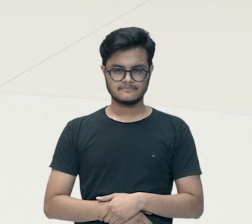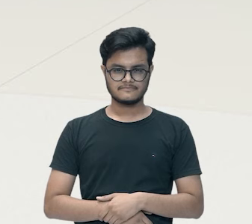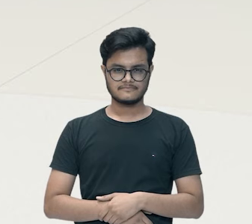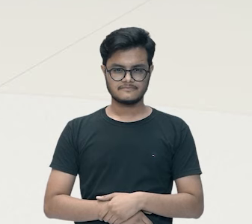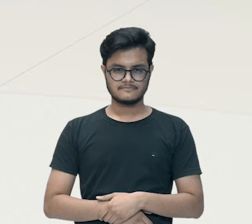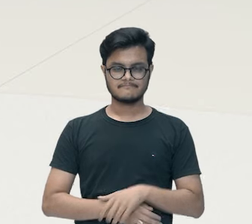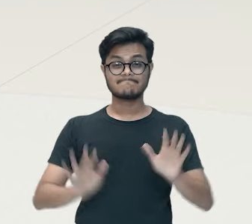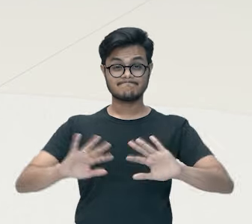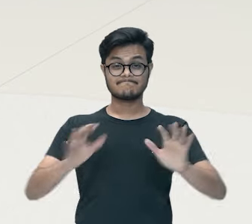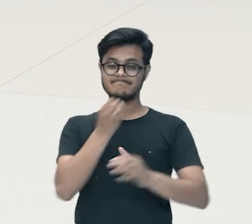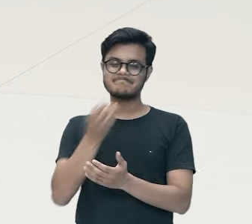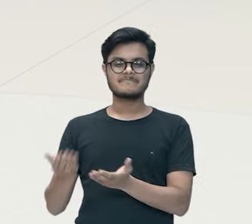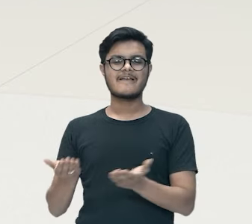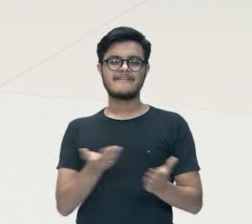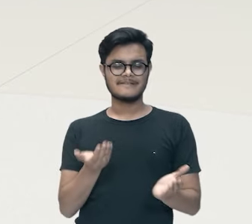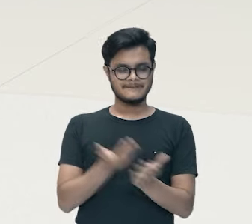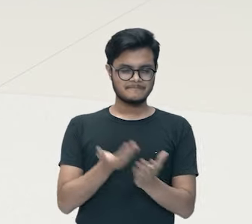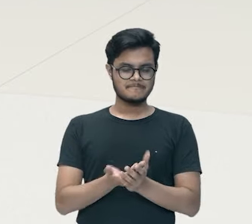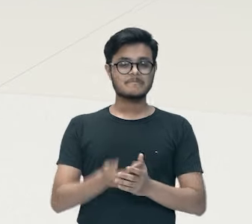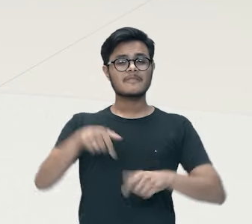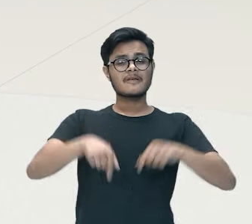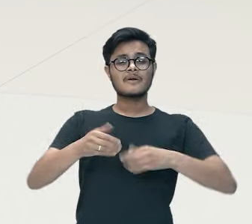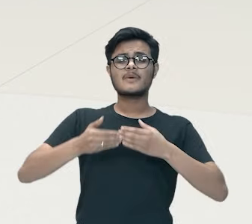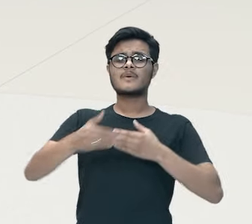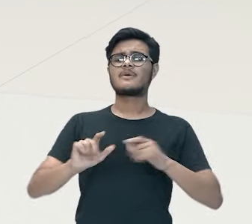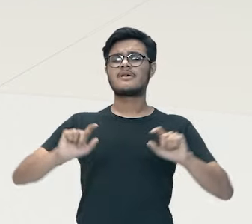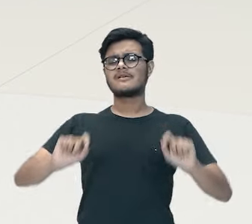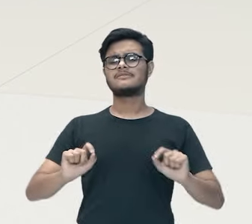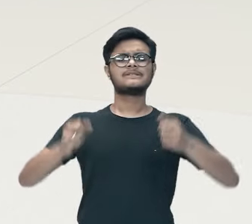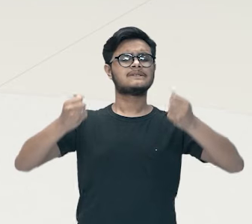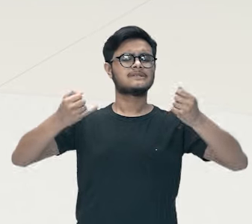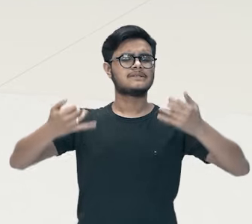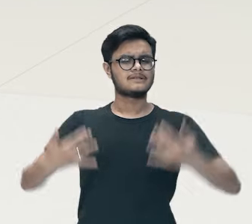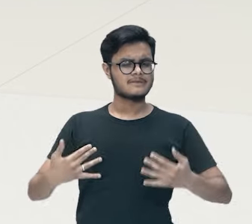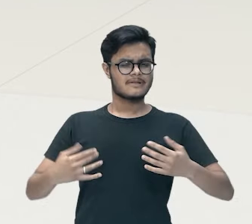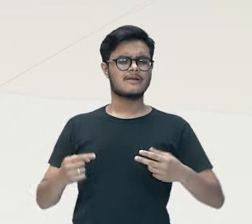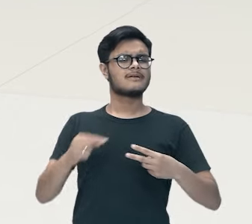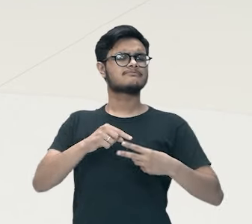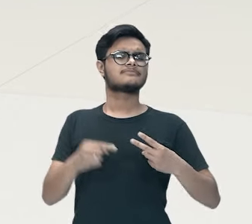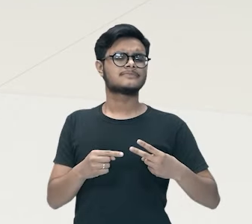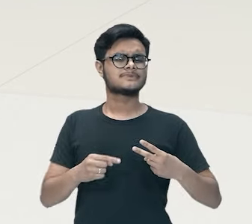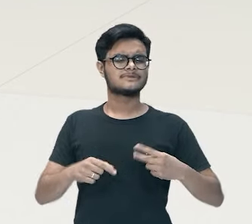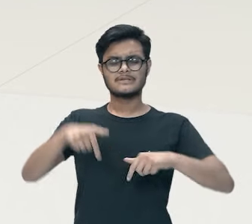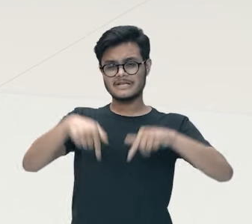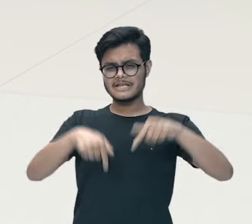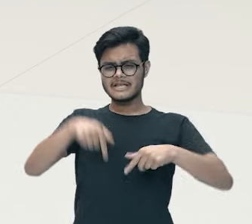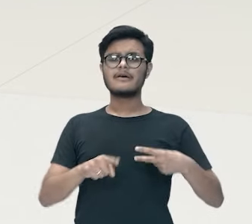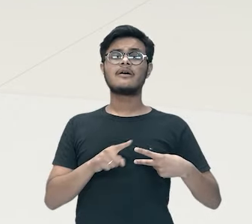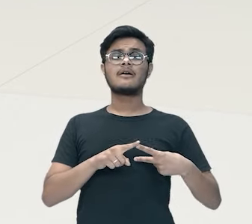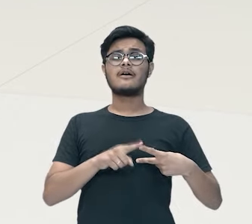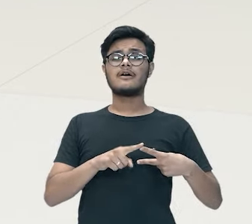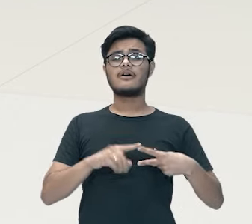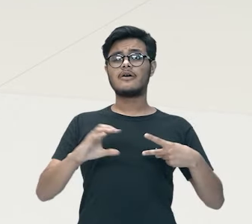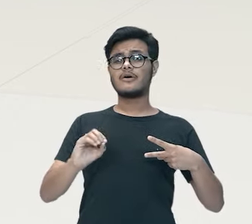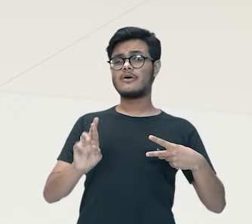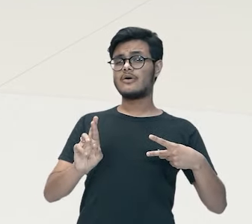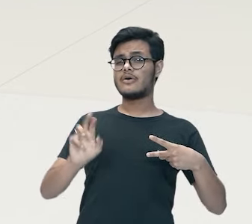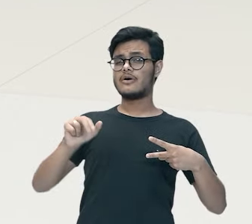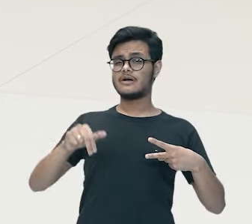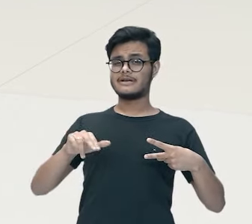Olá, sejam todos bem-vindos! E a gente vai falar um pouquinho mais sobre essa química orgânica, apresentar